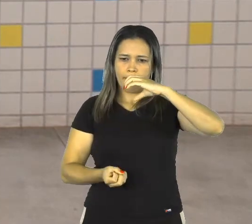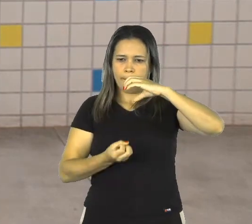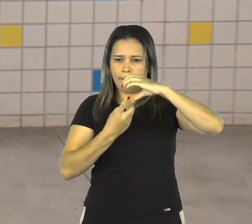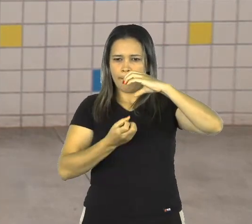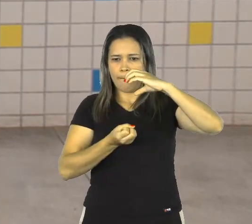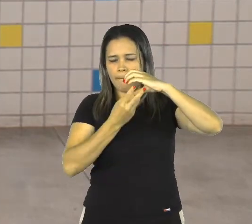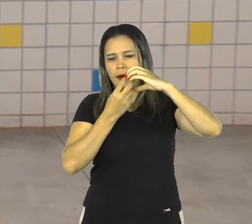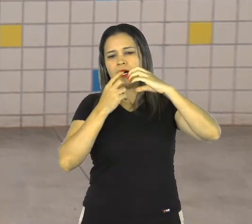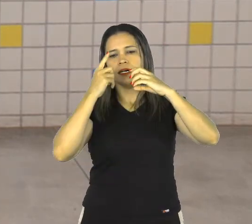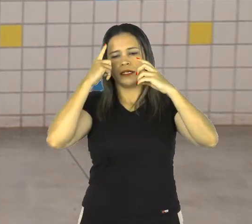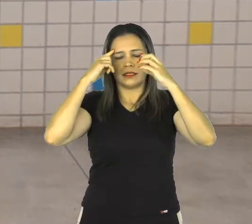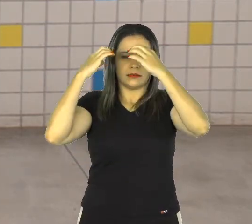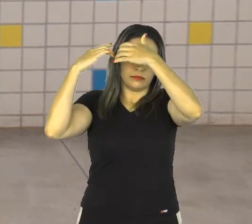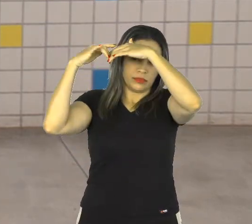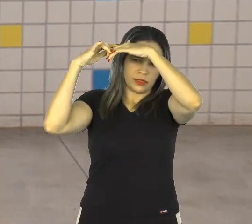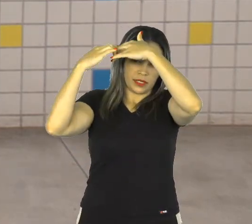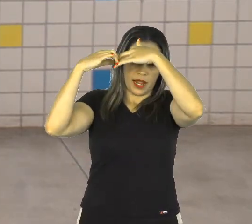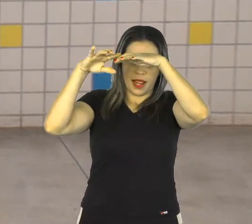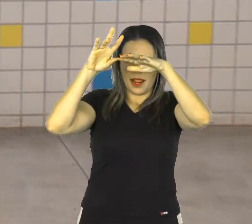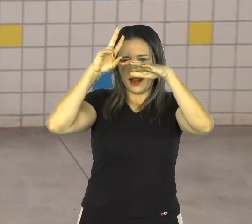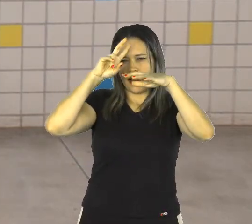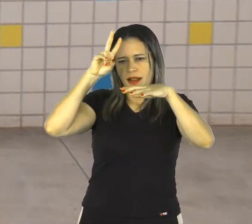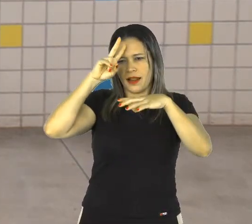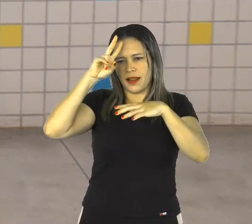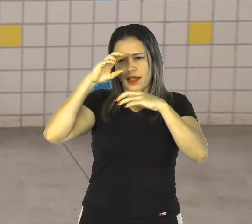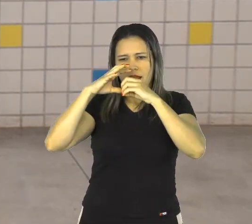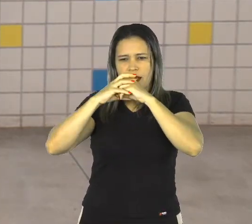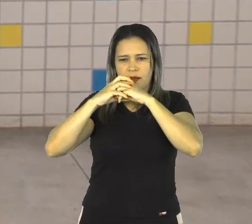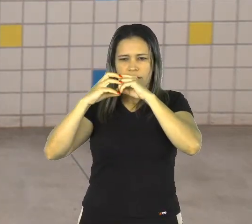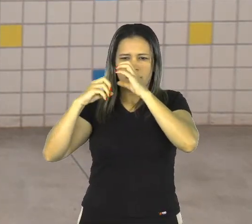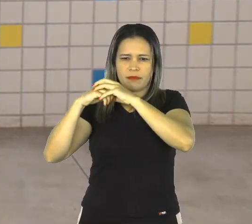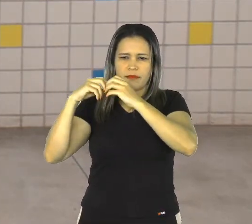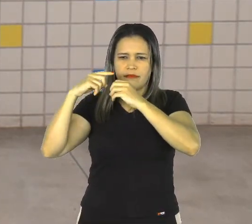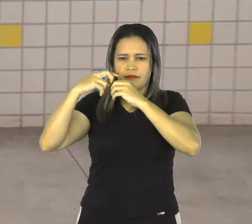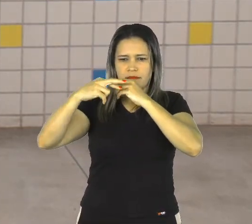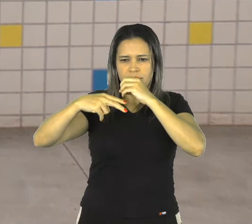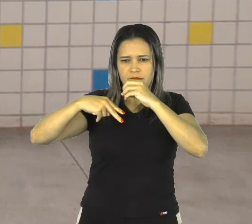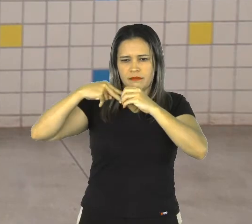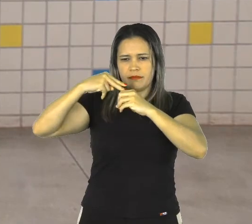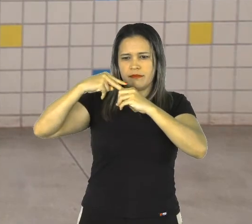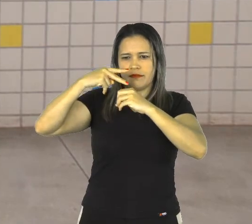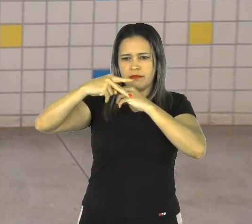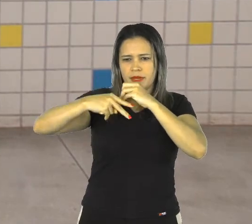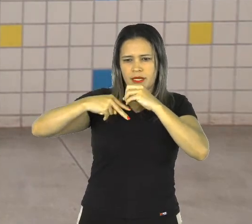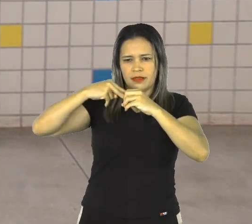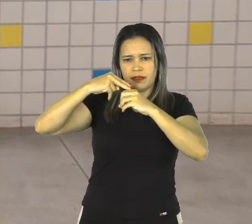do sistema nervoso, lembra lá dos neurônios? Então, eles que vão receber